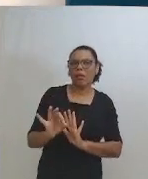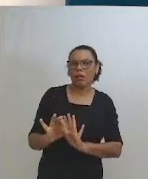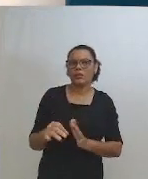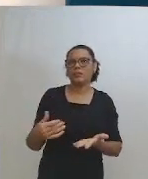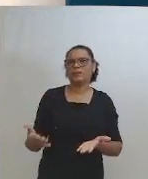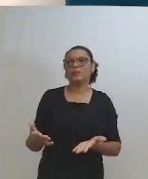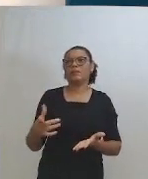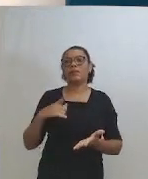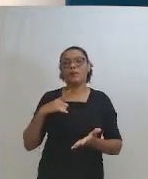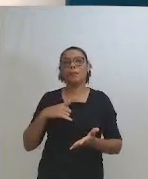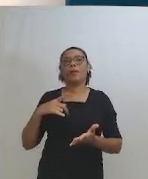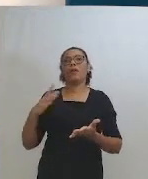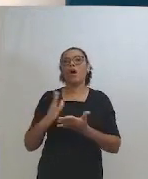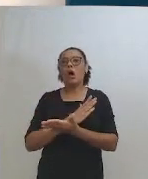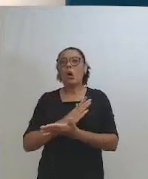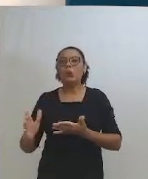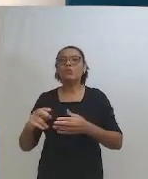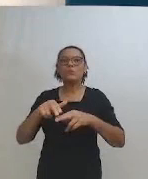com